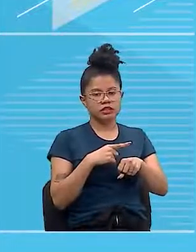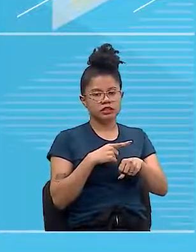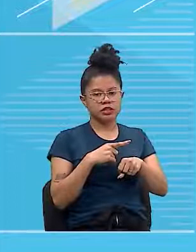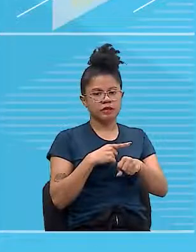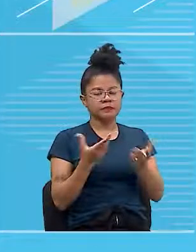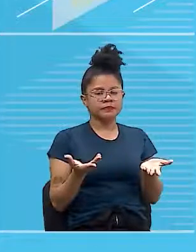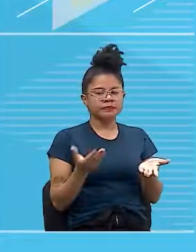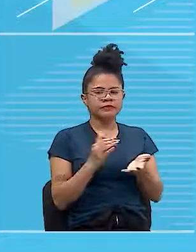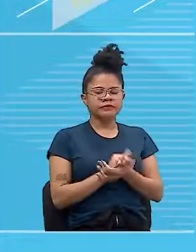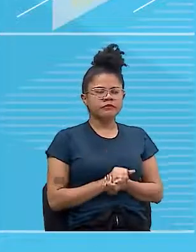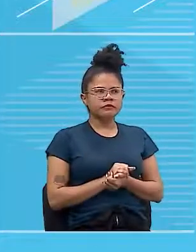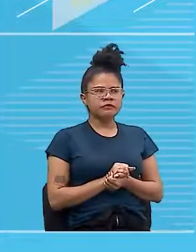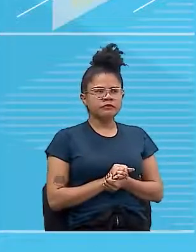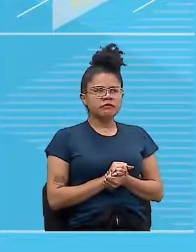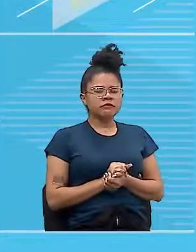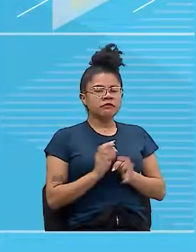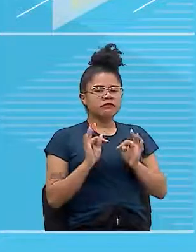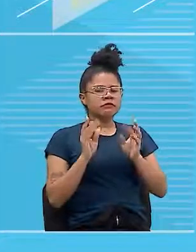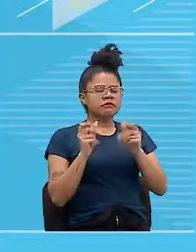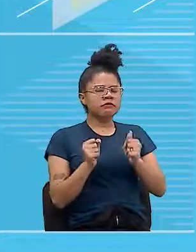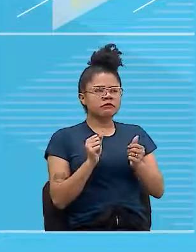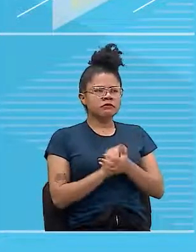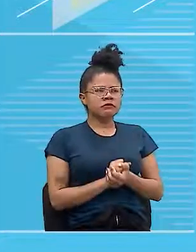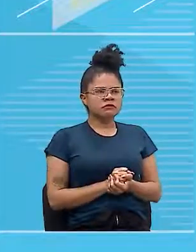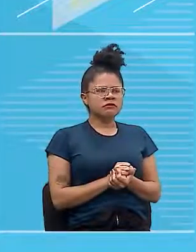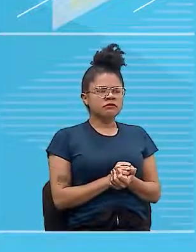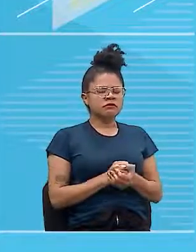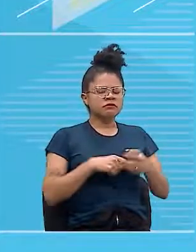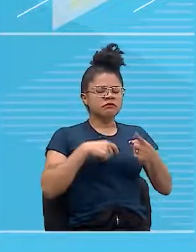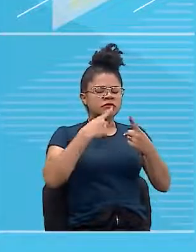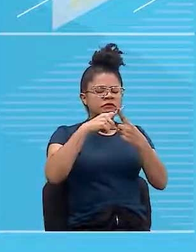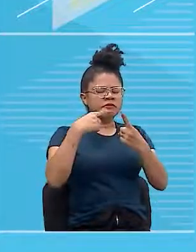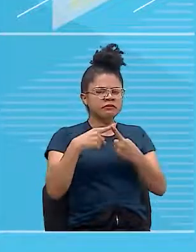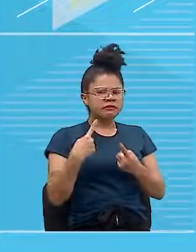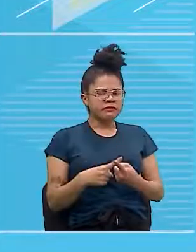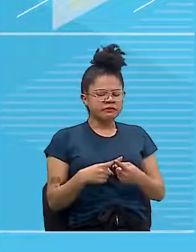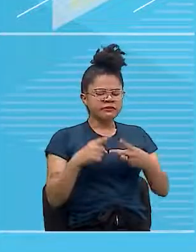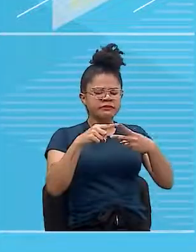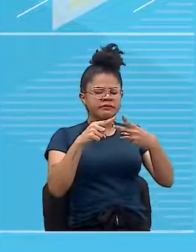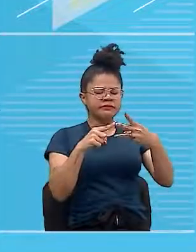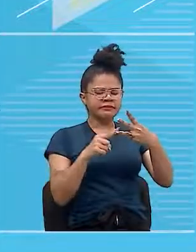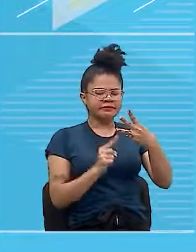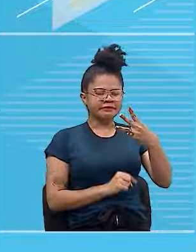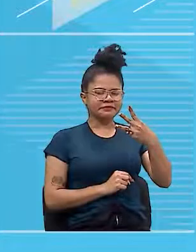fornecer é o total é a soma total né